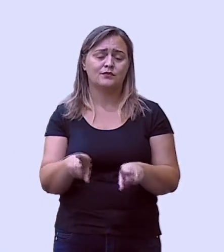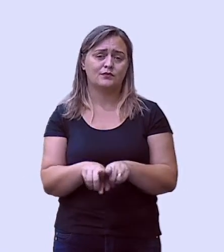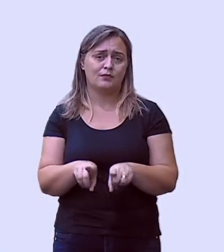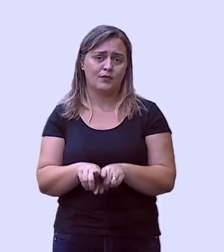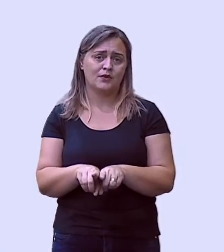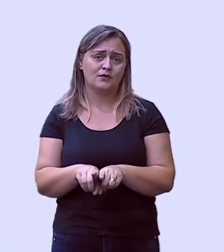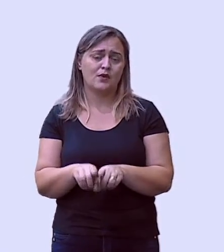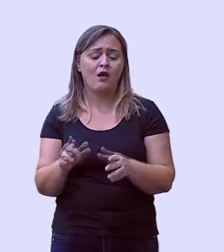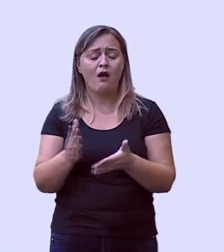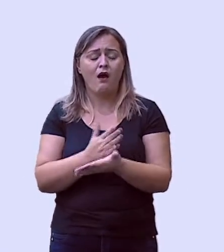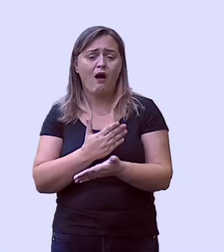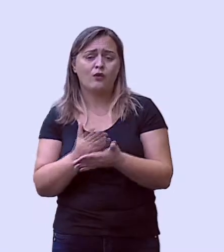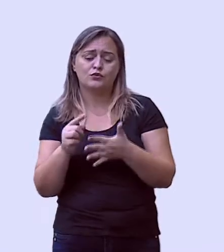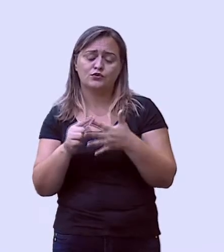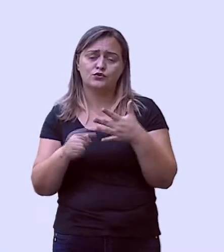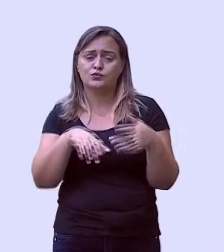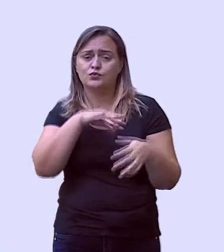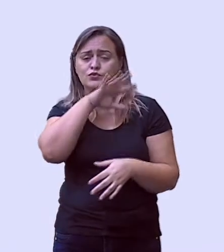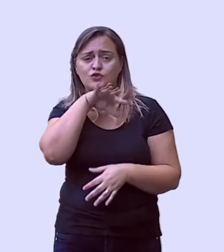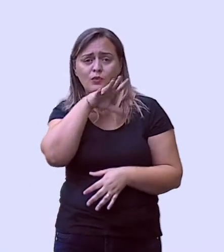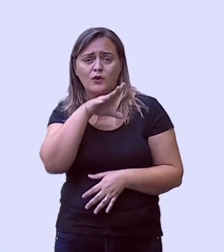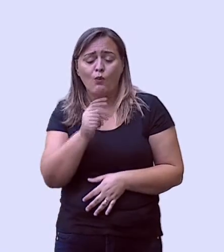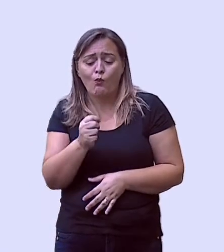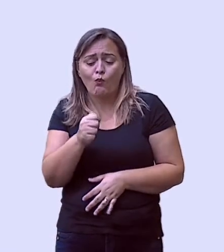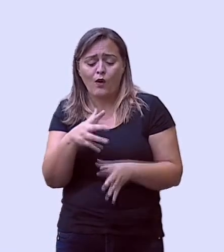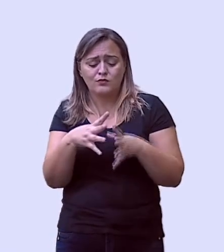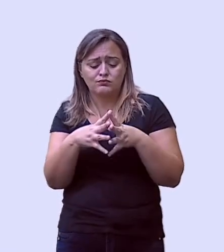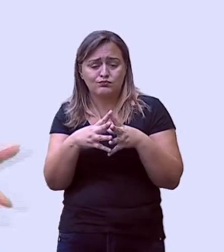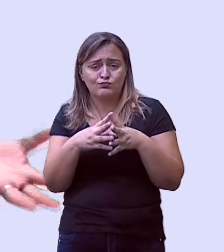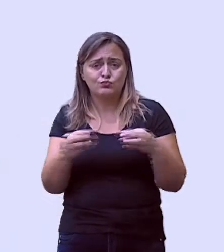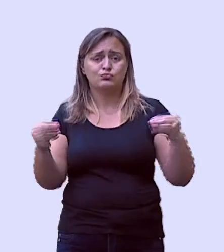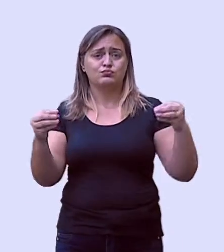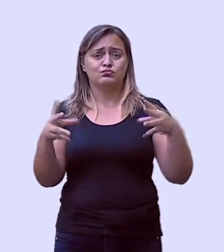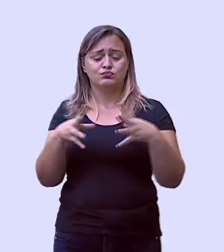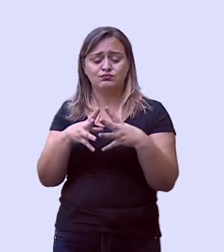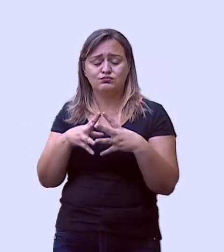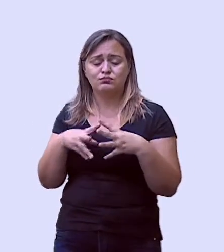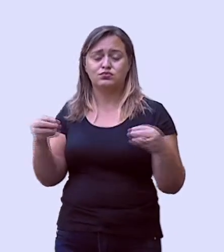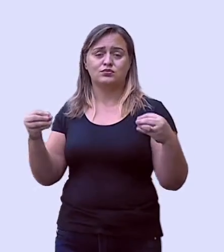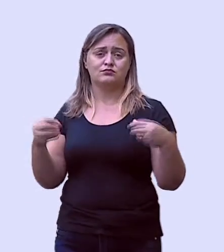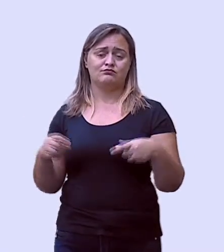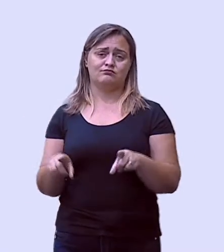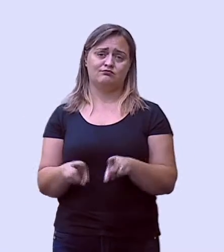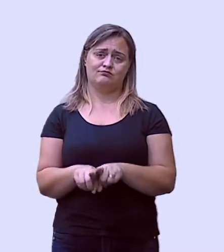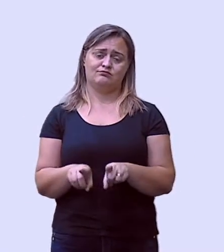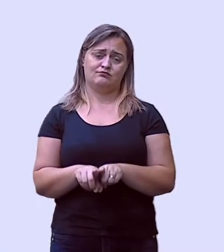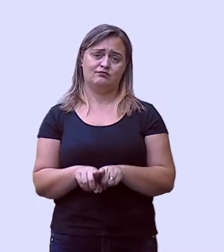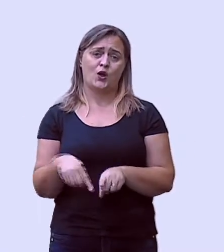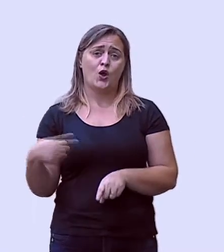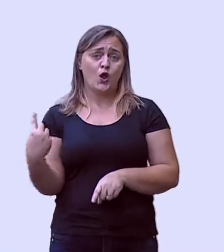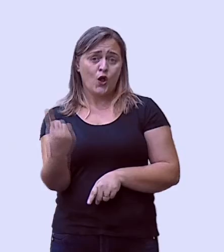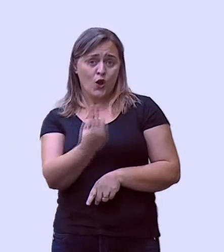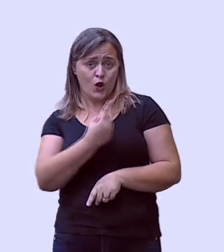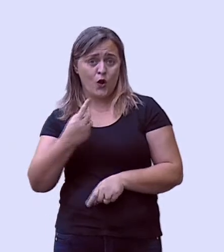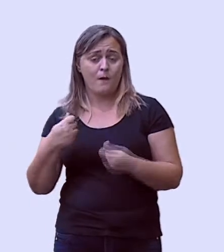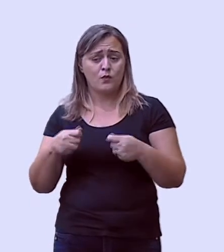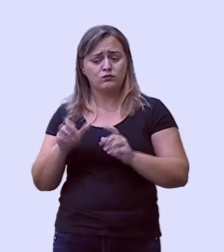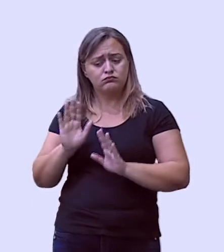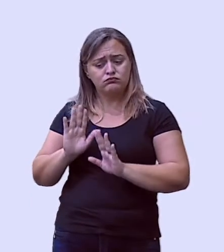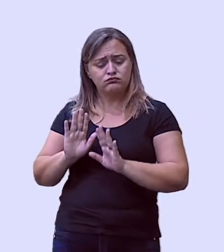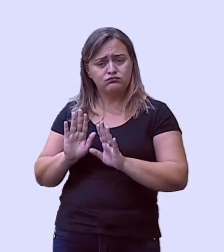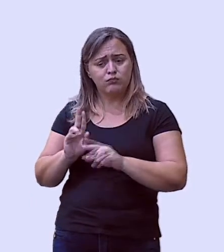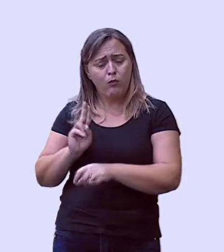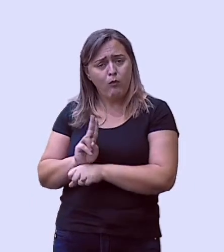quanta espécie que já está entrando aí num processo de extinção. Nós precisamos cuidar mais, não é